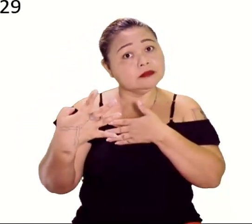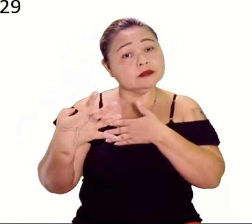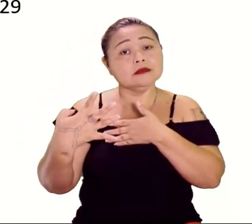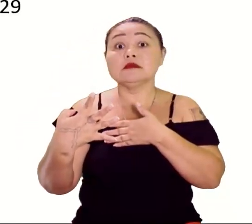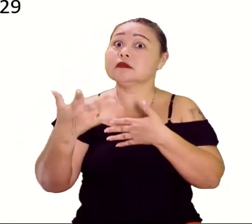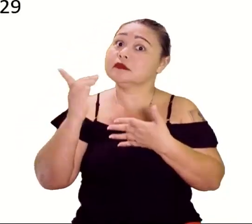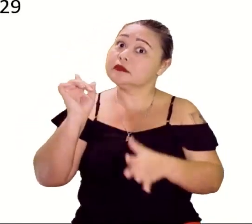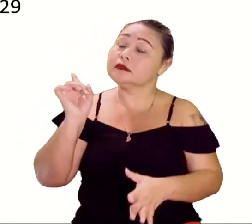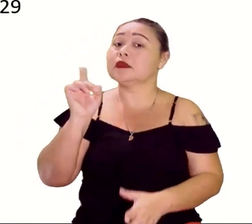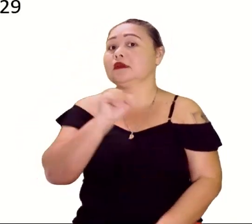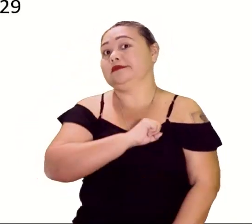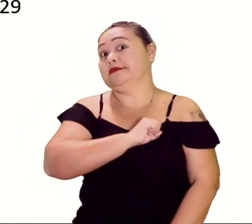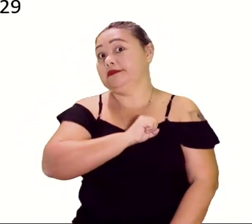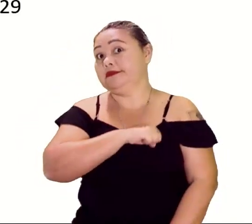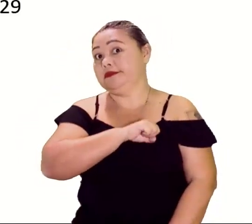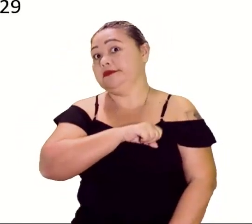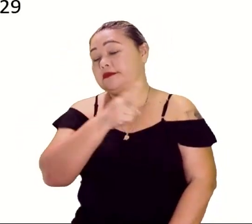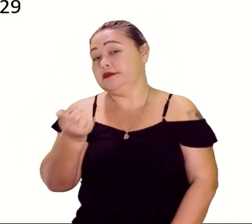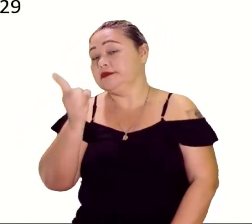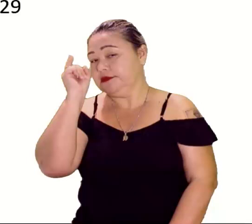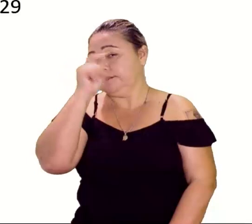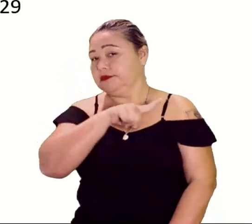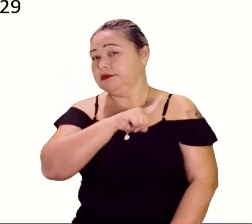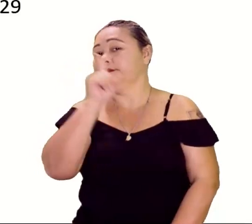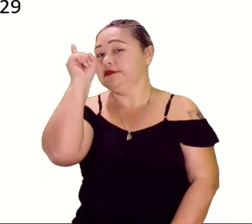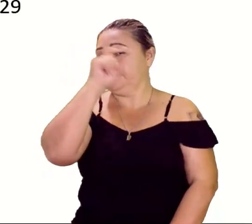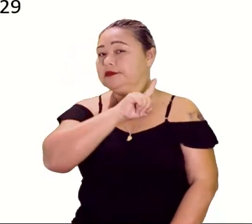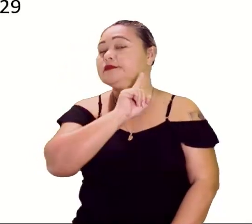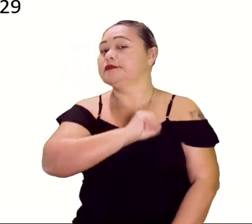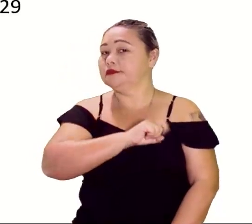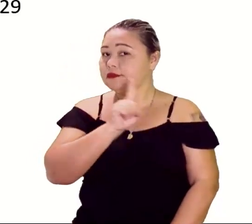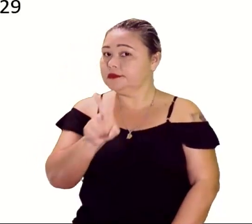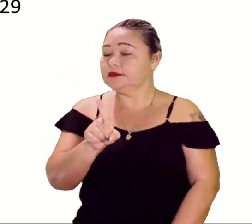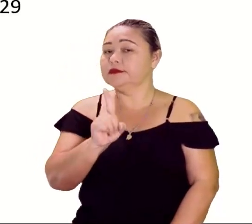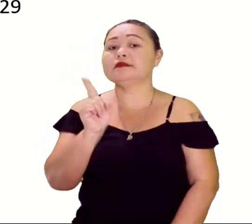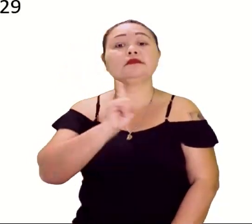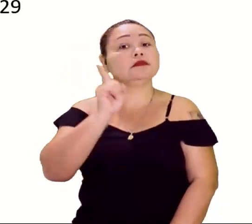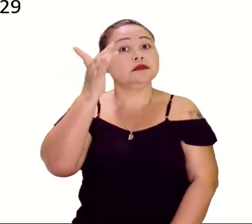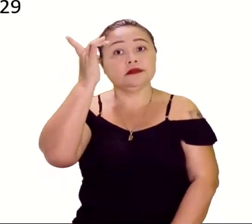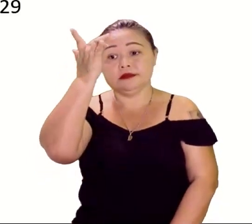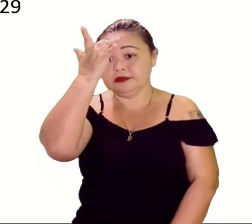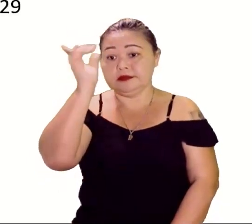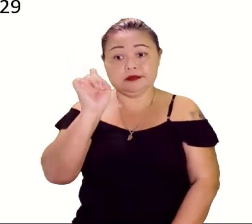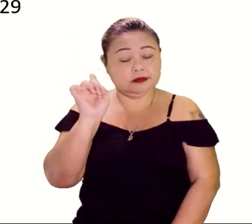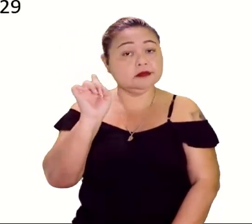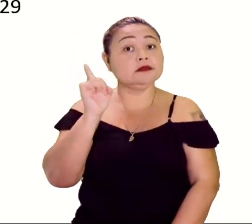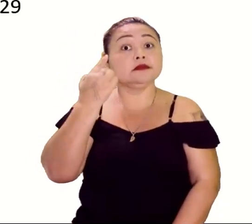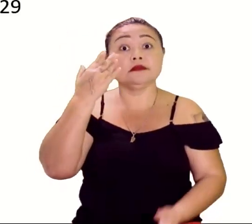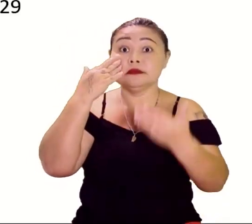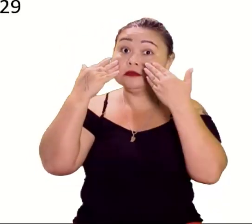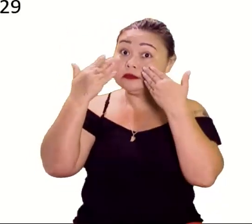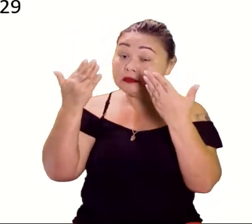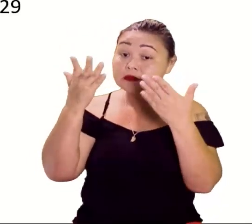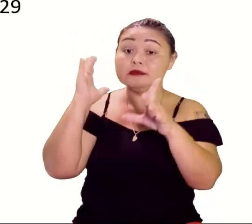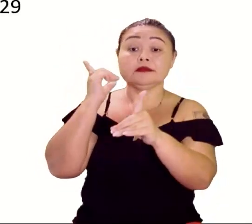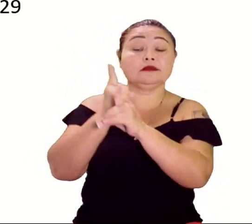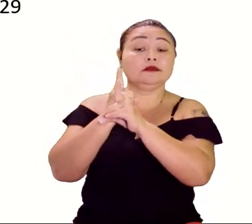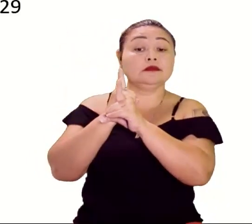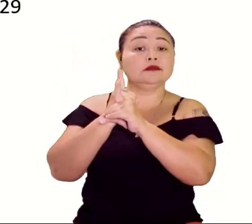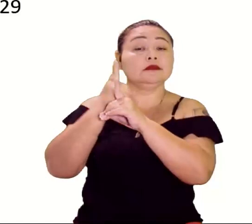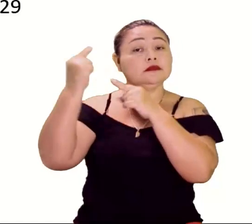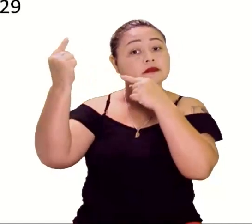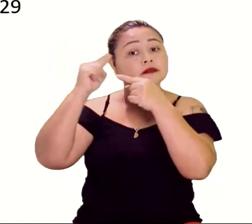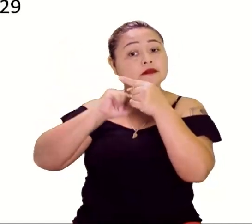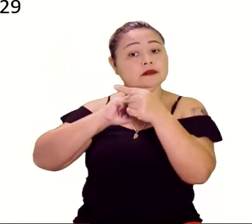é sacanagem, né? Não, não é. Ah, foi difícil. Tem que olhar. Muito difícil. Não é muito fácil, mas tem que olhar e tentar encontrar essa